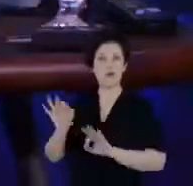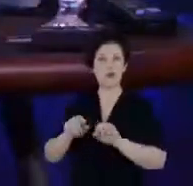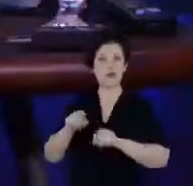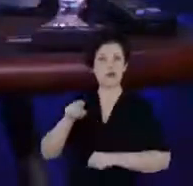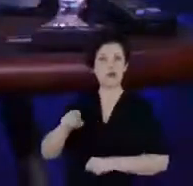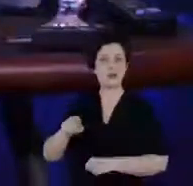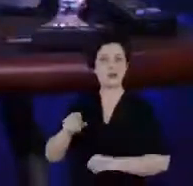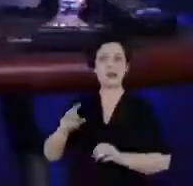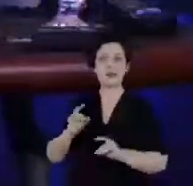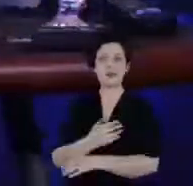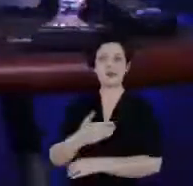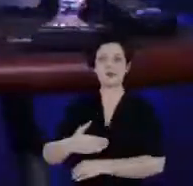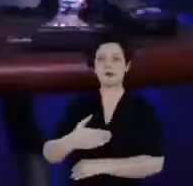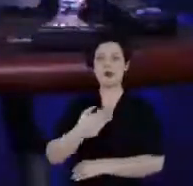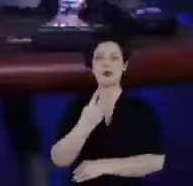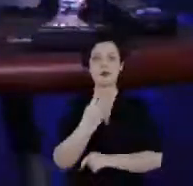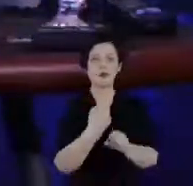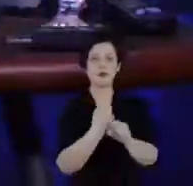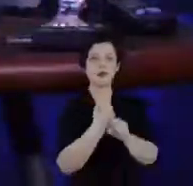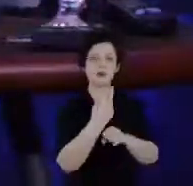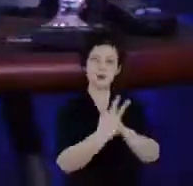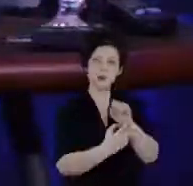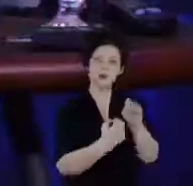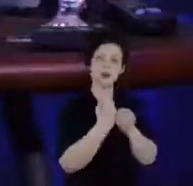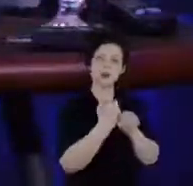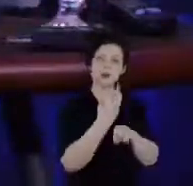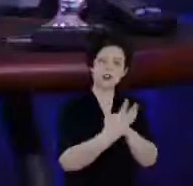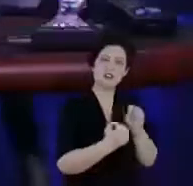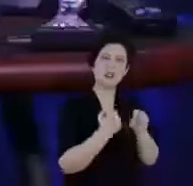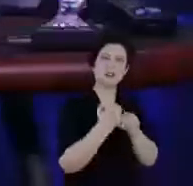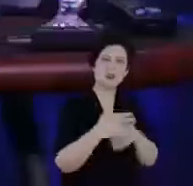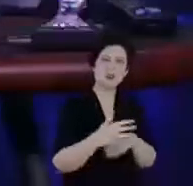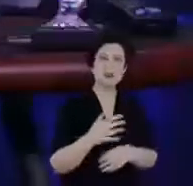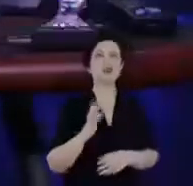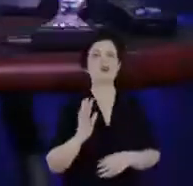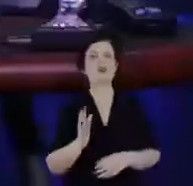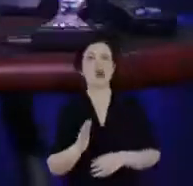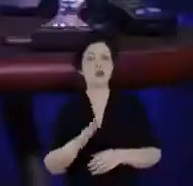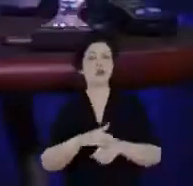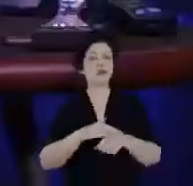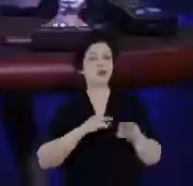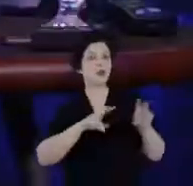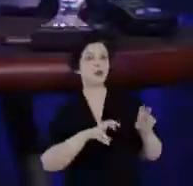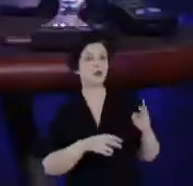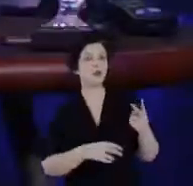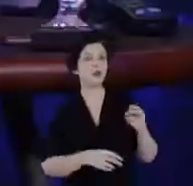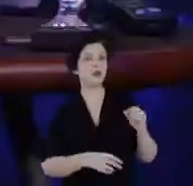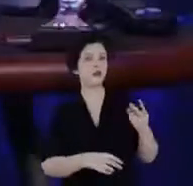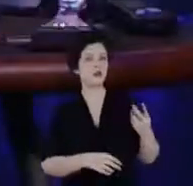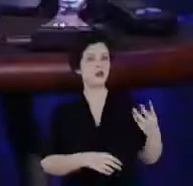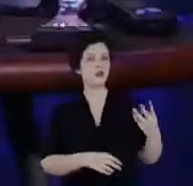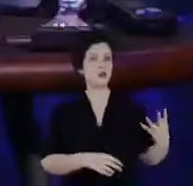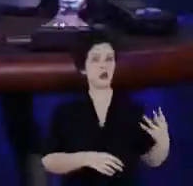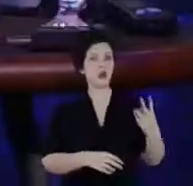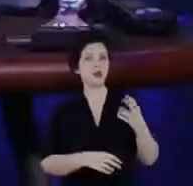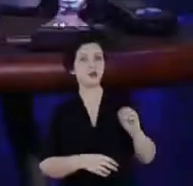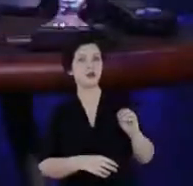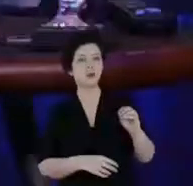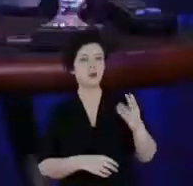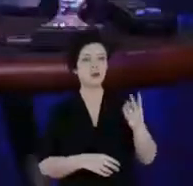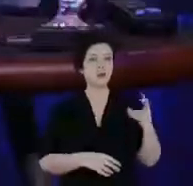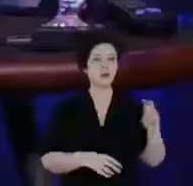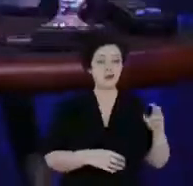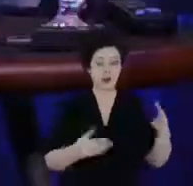pronto daqui 2-3 anos, e a gente já está falando de 2024, 2025. Então, já é uma decisão do